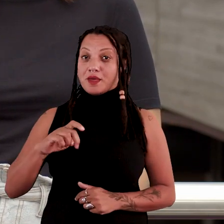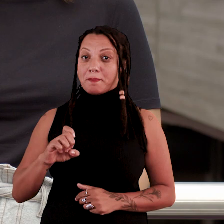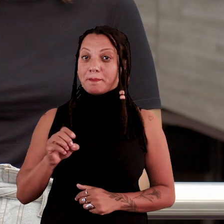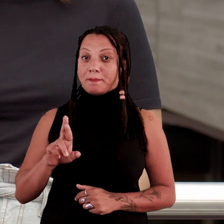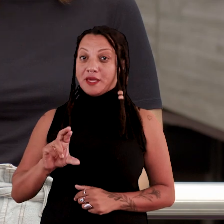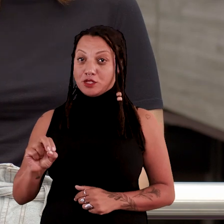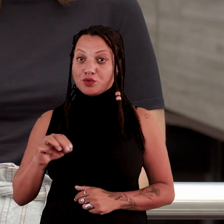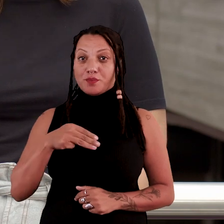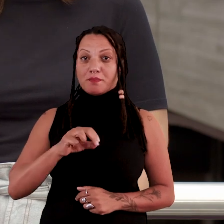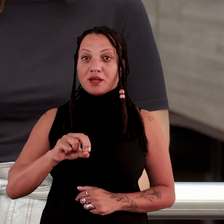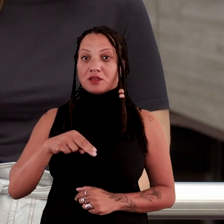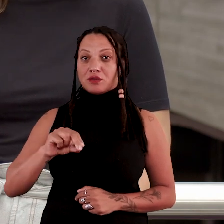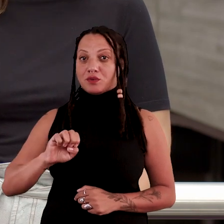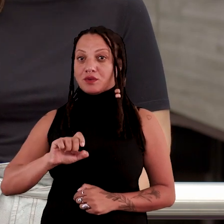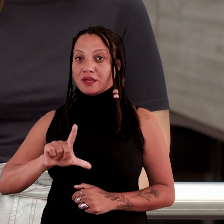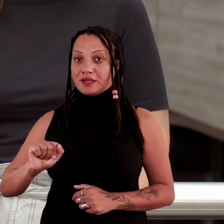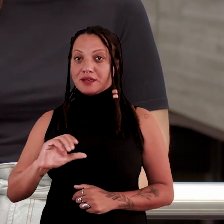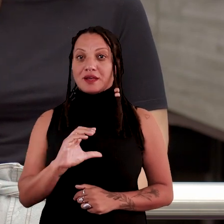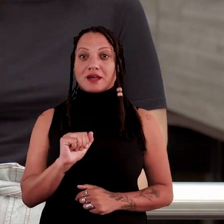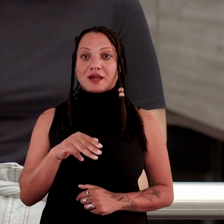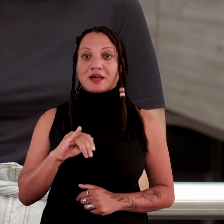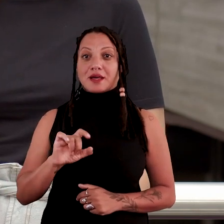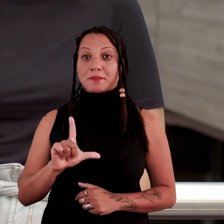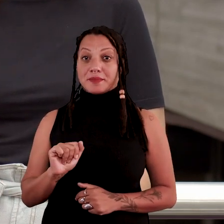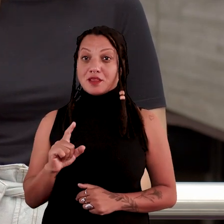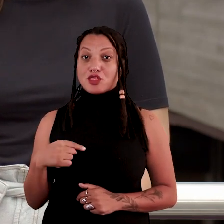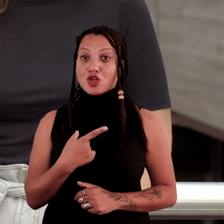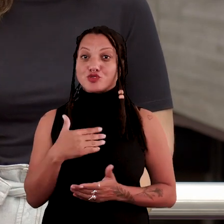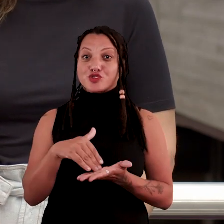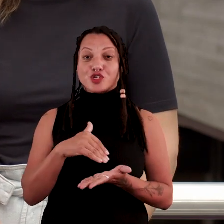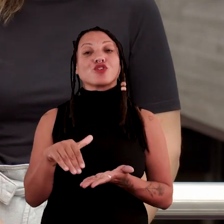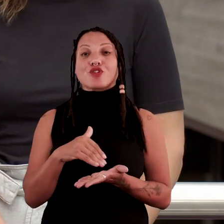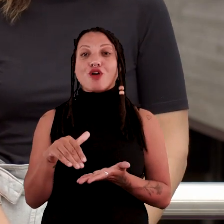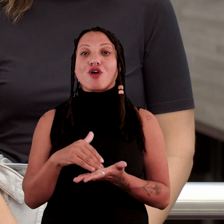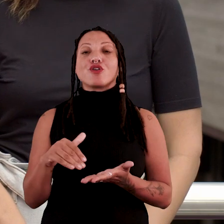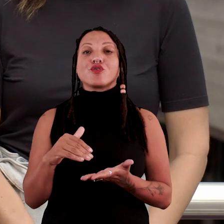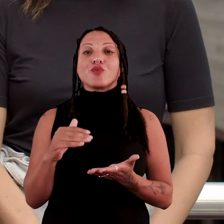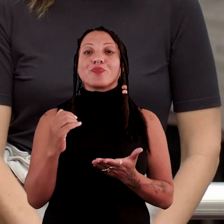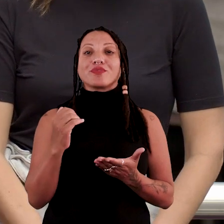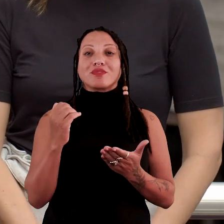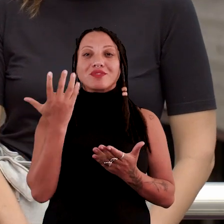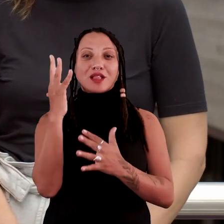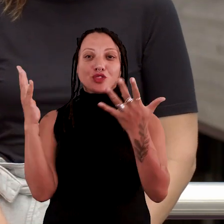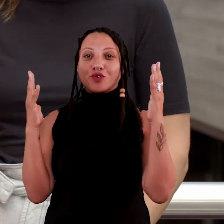nessa interface entre o ambiente natural e construído. O próprio nome e o propósito do